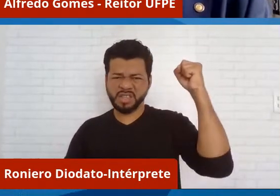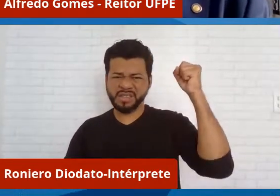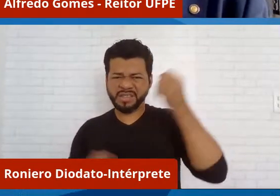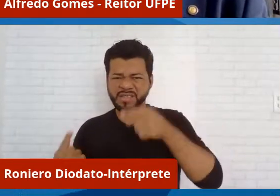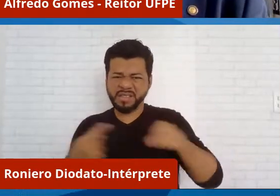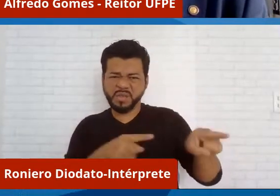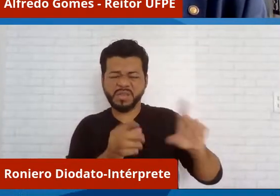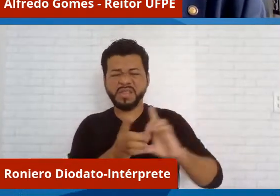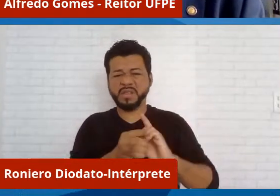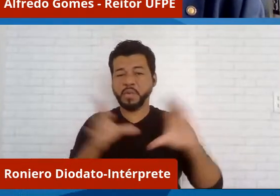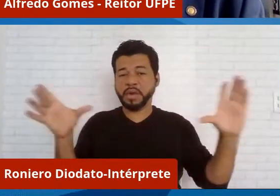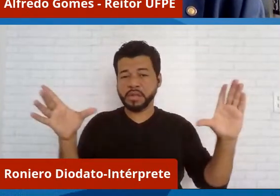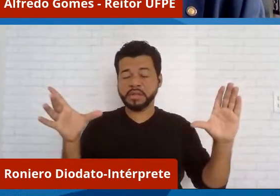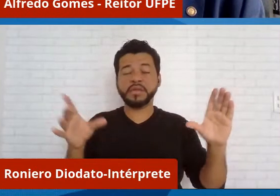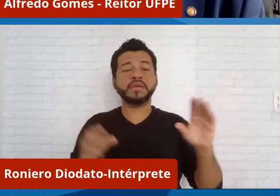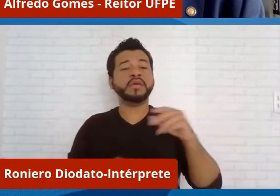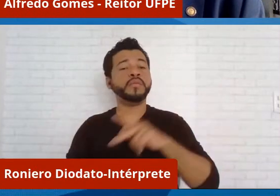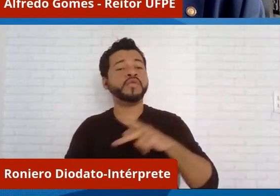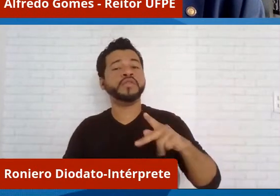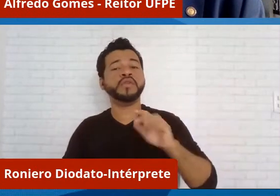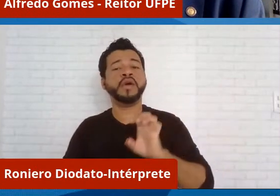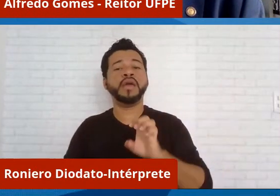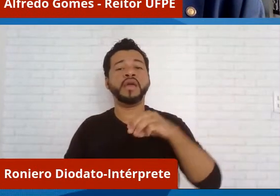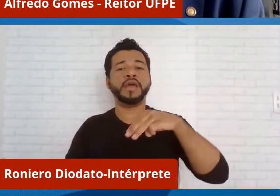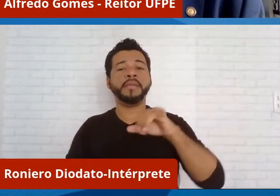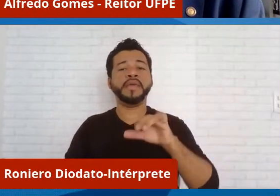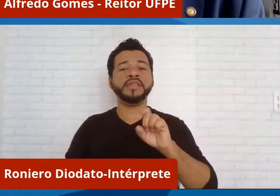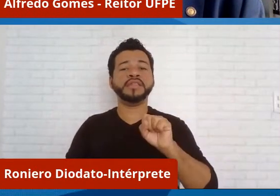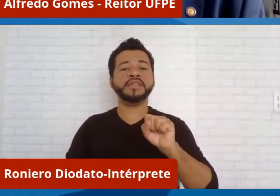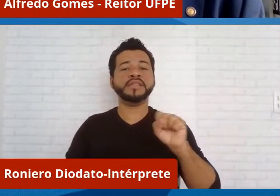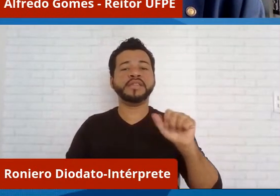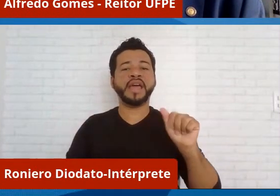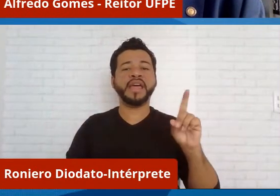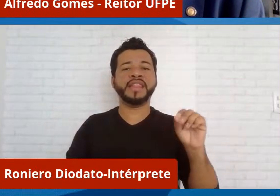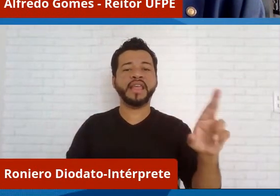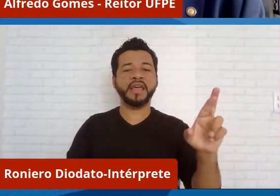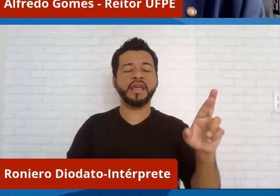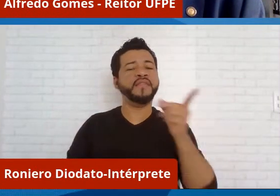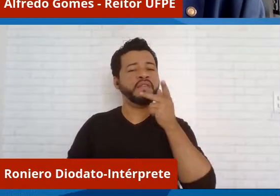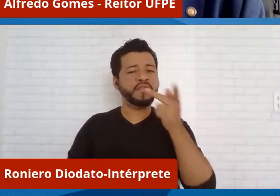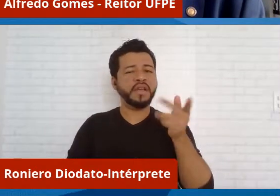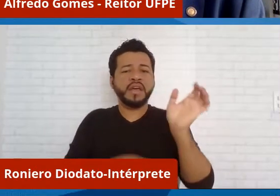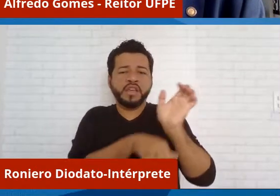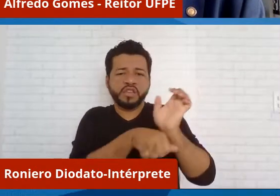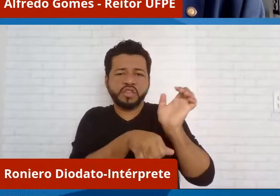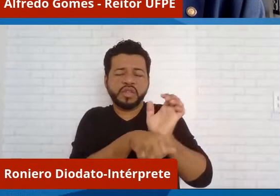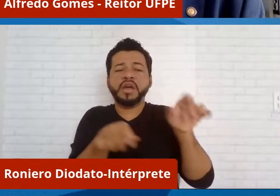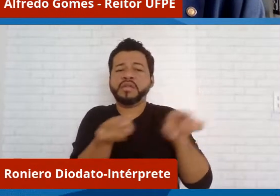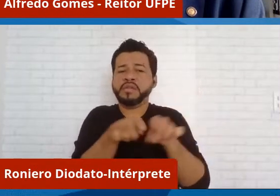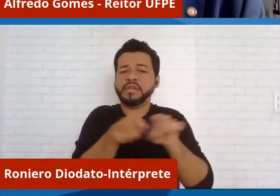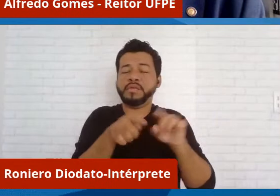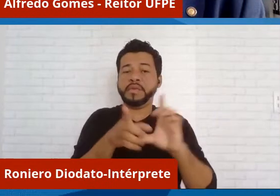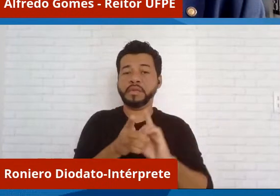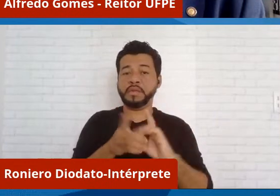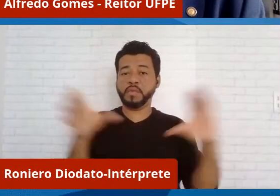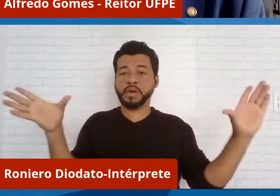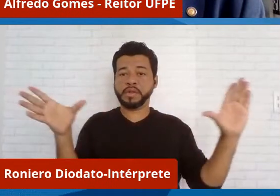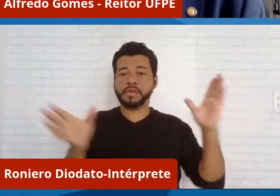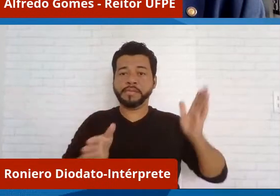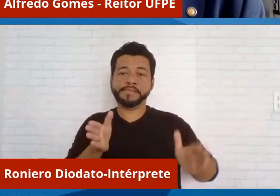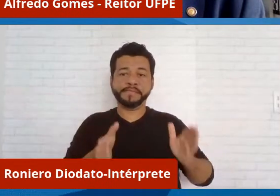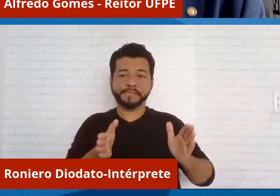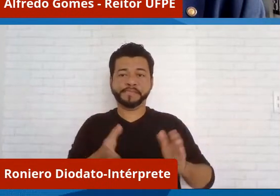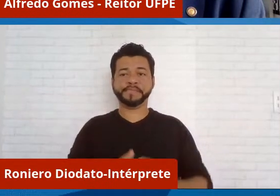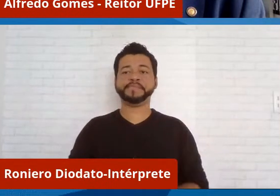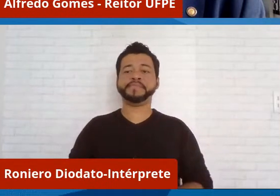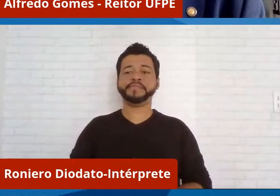e o professor Emi Sader vai falar sobre a corrosão do Estado e da democracia na contemporaneidade. A gente dá